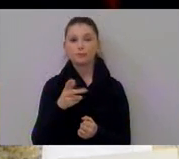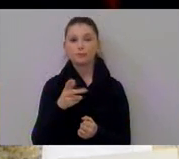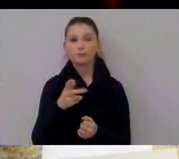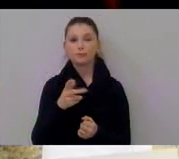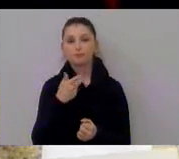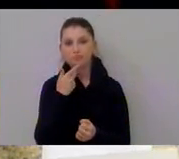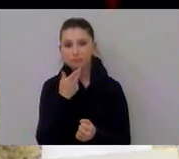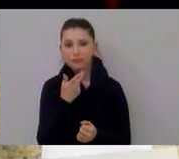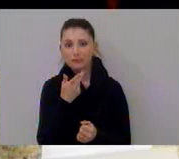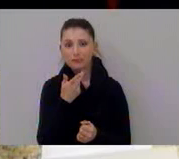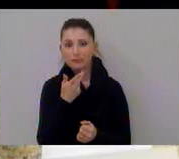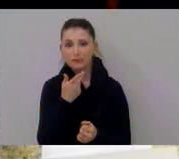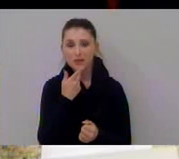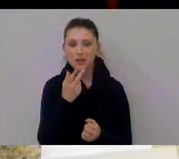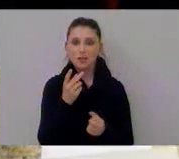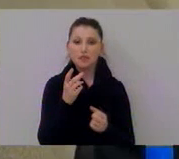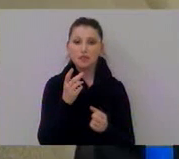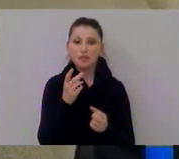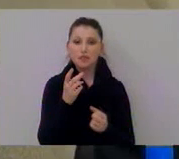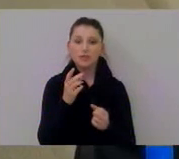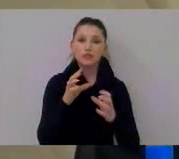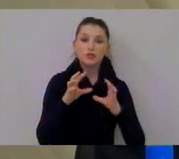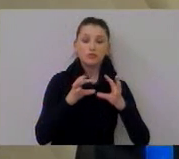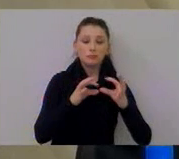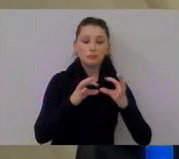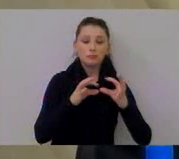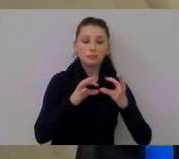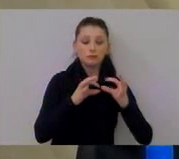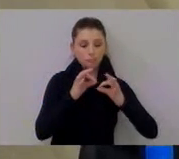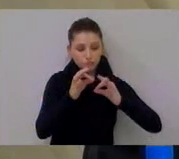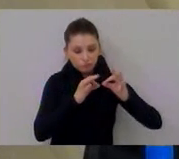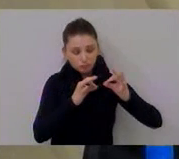reparos na Praça Domênico Sônico,